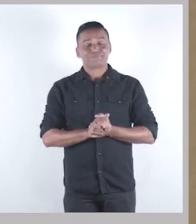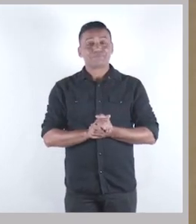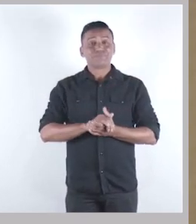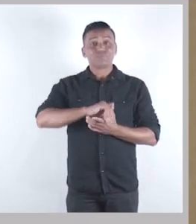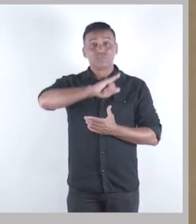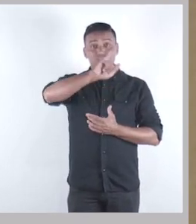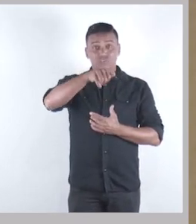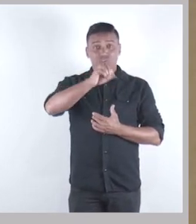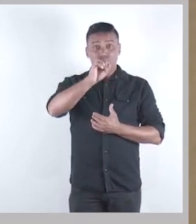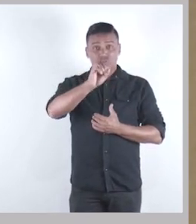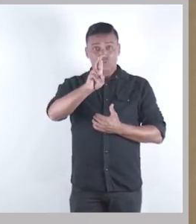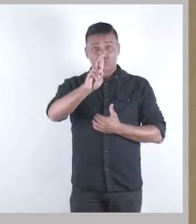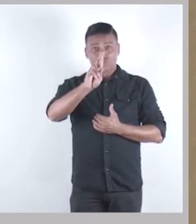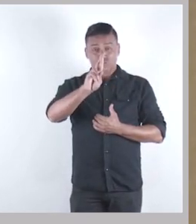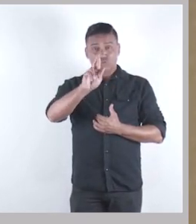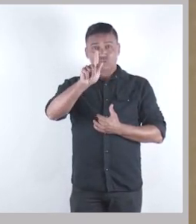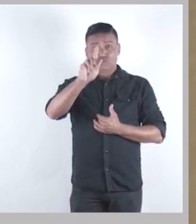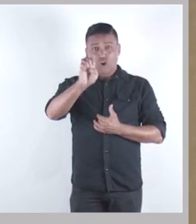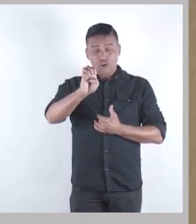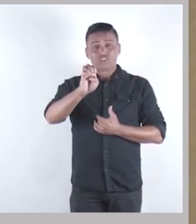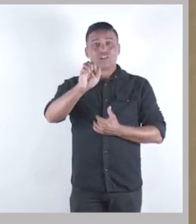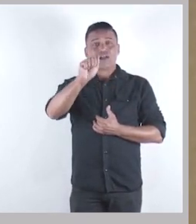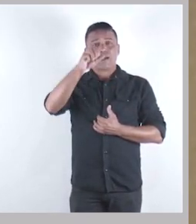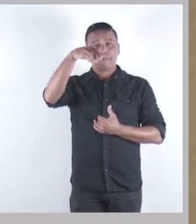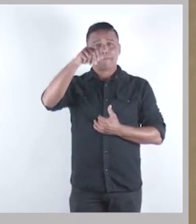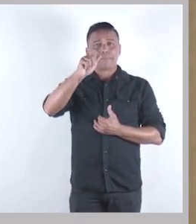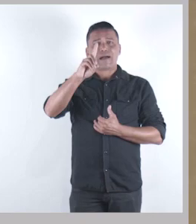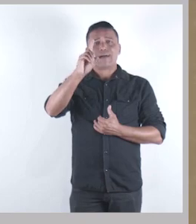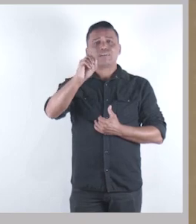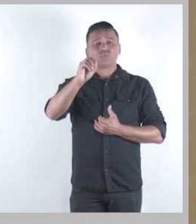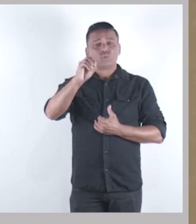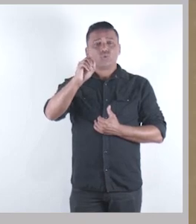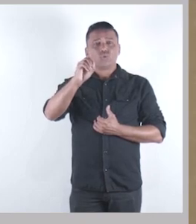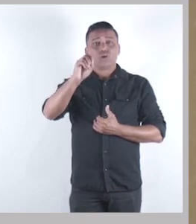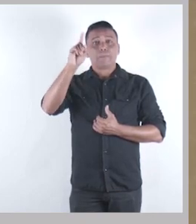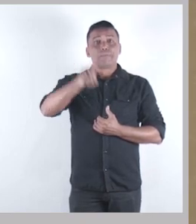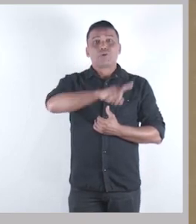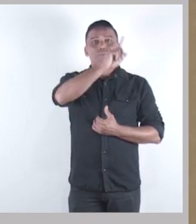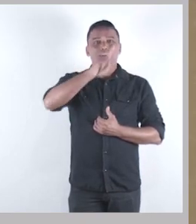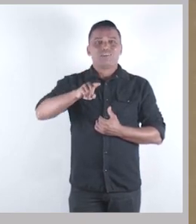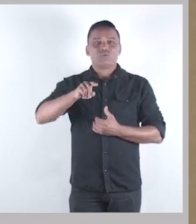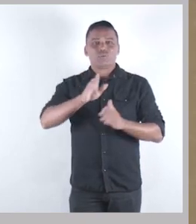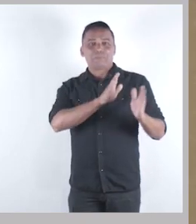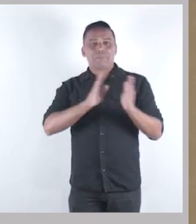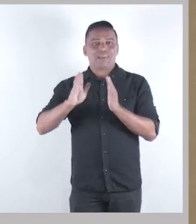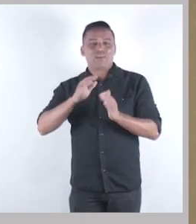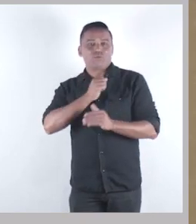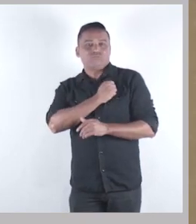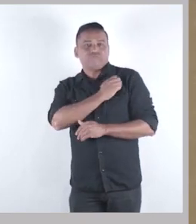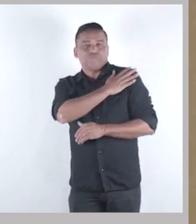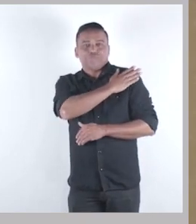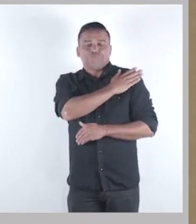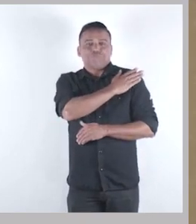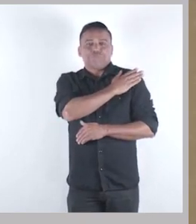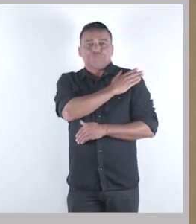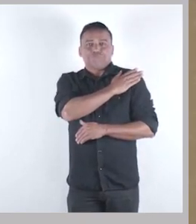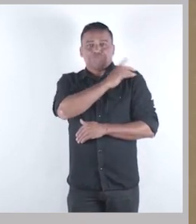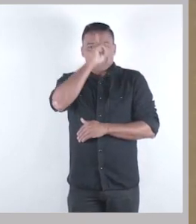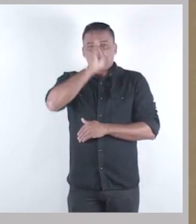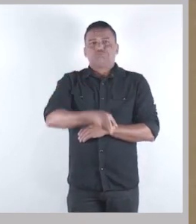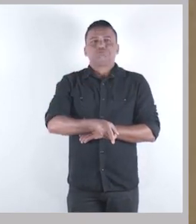parte daqueles autores que foram proibidos em algum momento pela ditadura fascista de Salazar e Caetano em